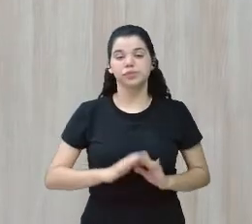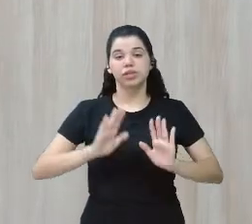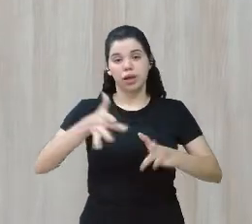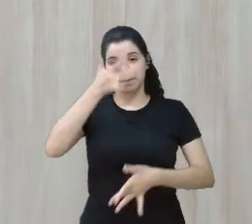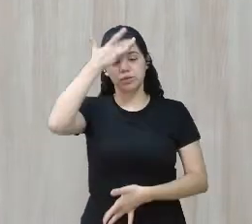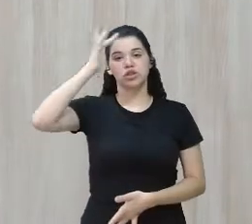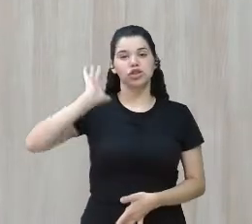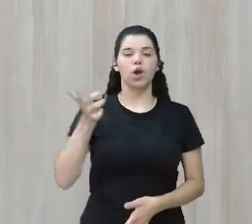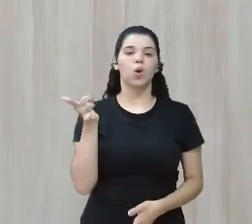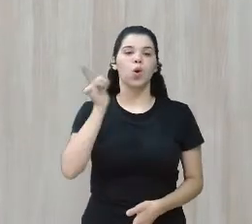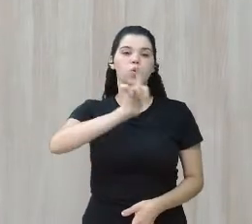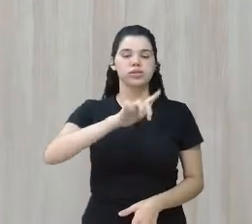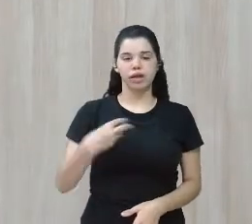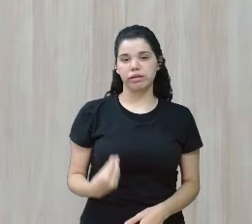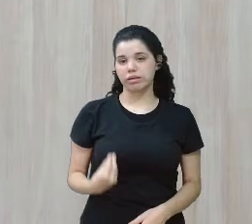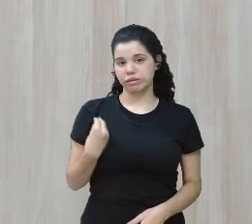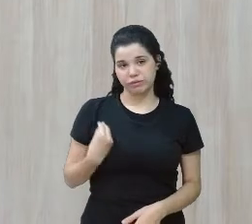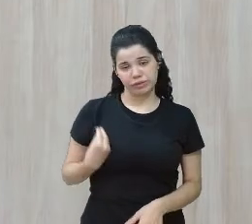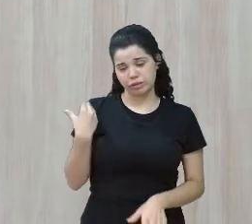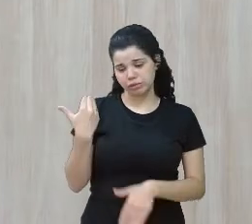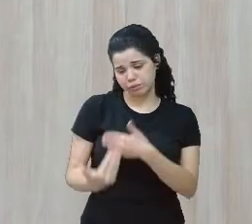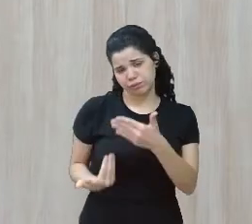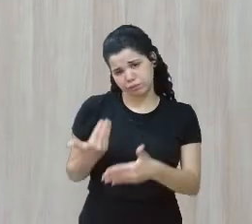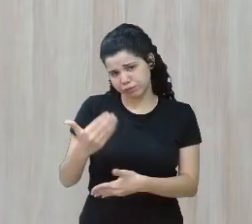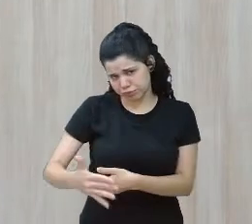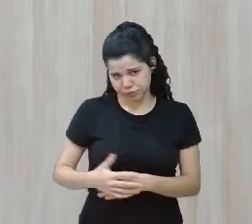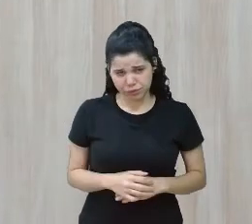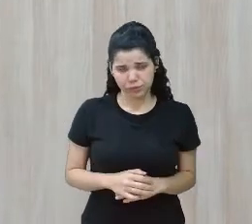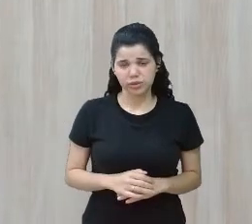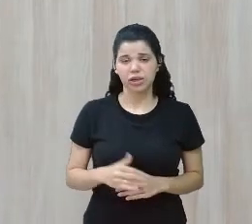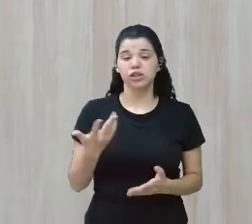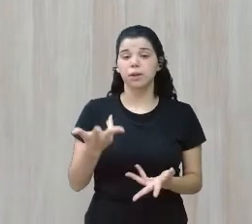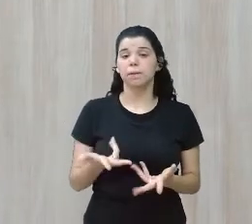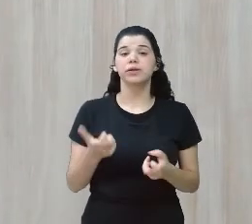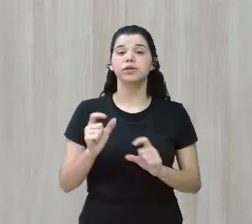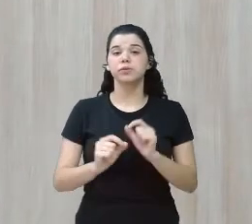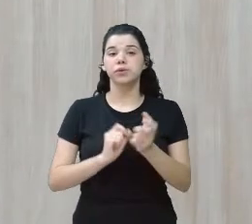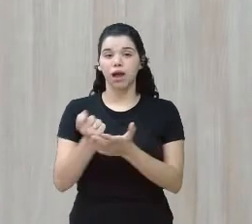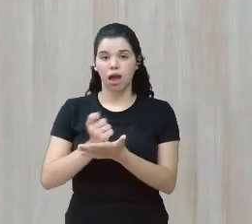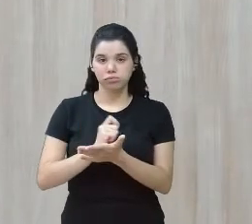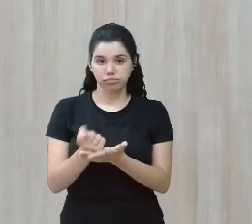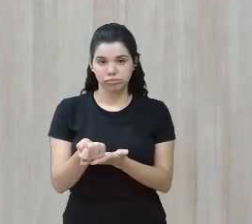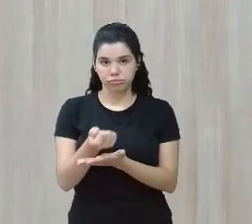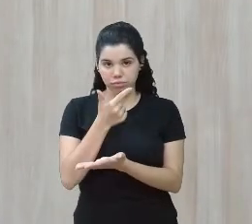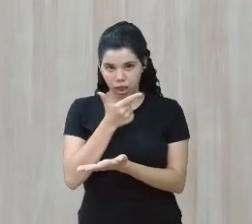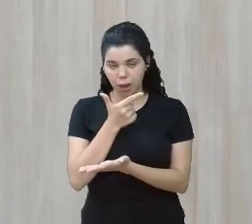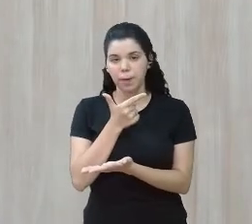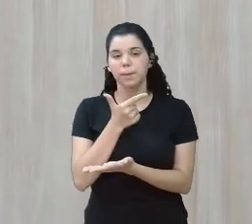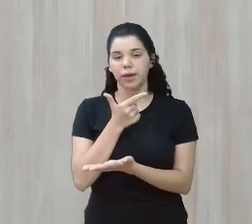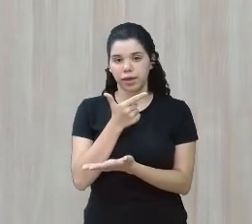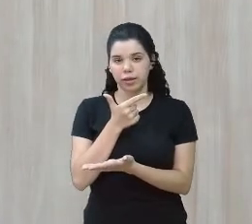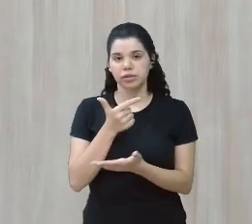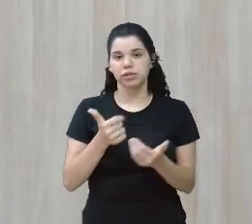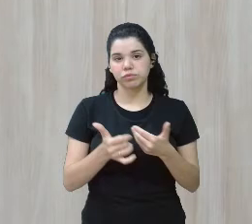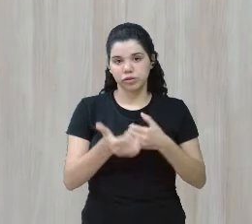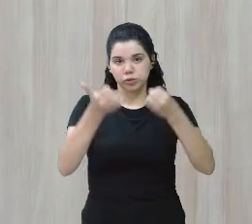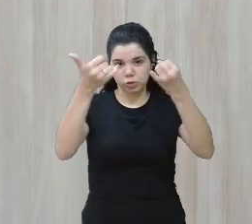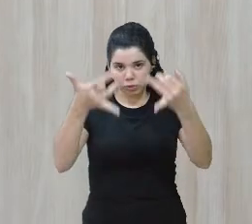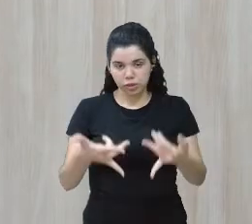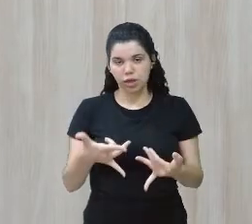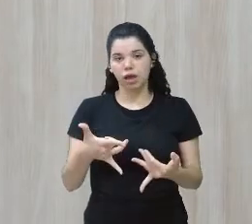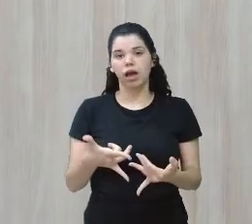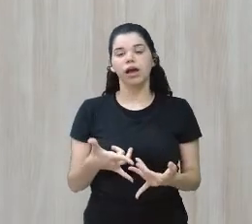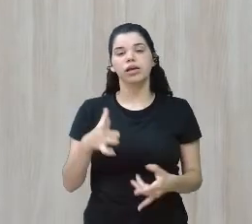vai conseguindo ter uma vida normal. Nós vimos que os medicamentos, que vamos falar um pouquinho sobre eles, os